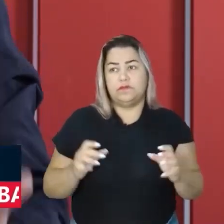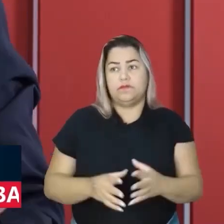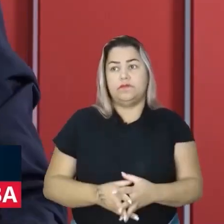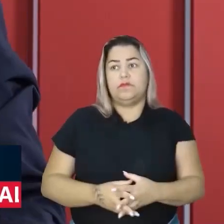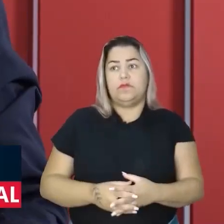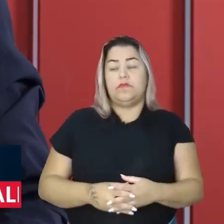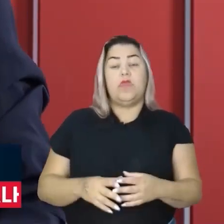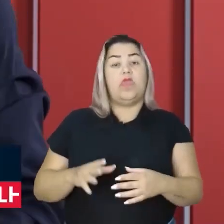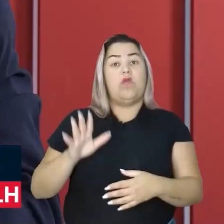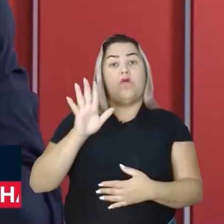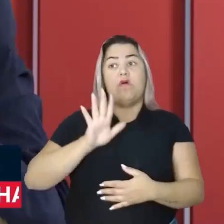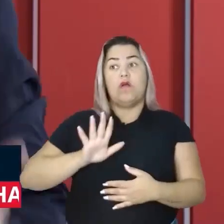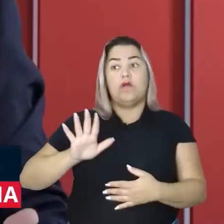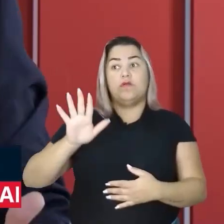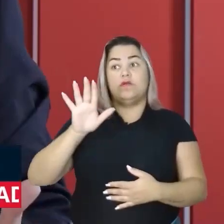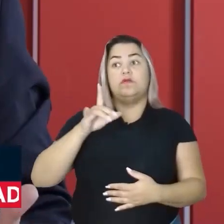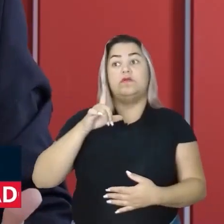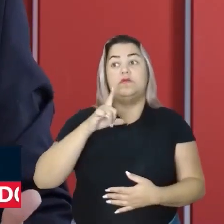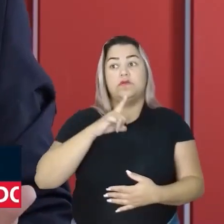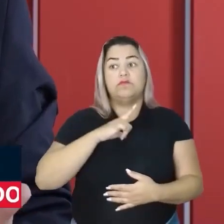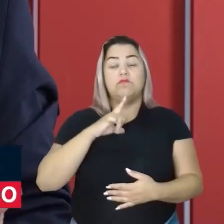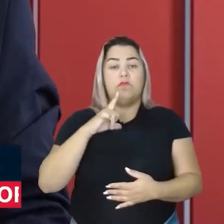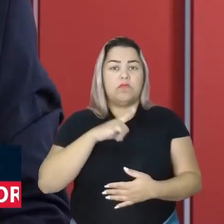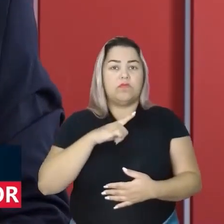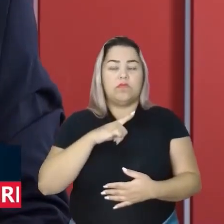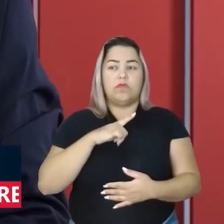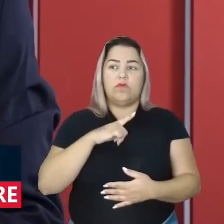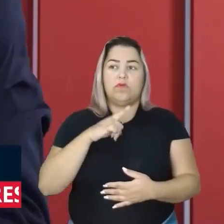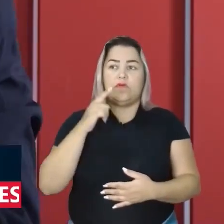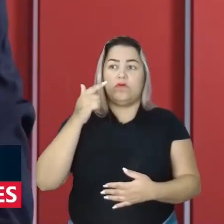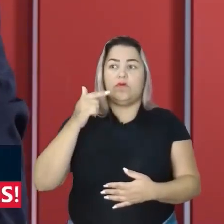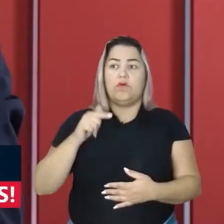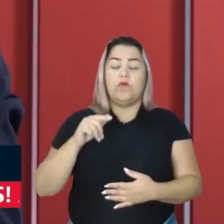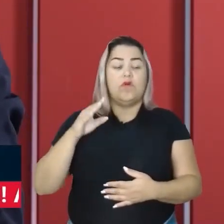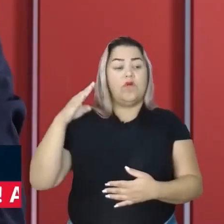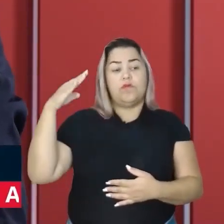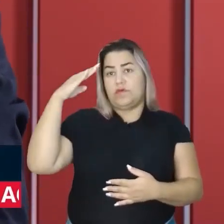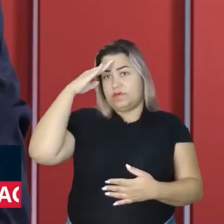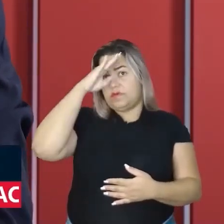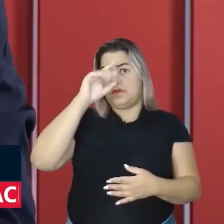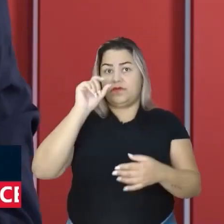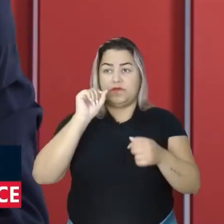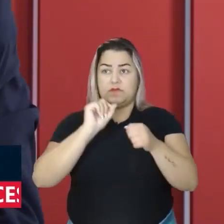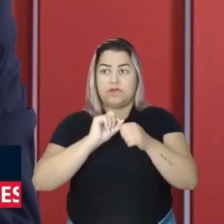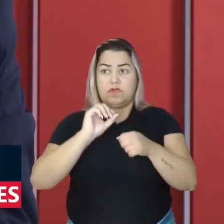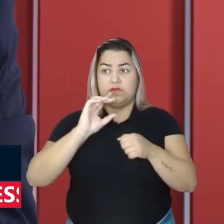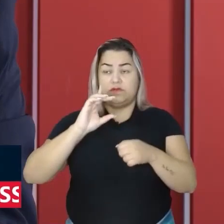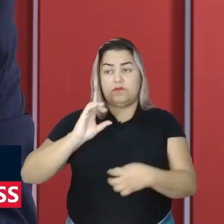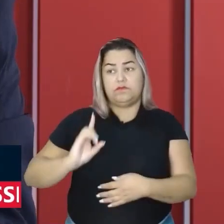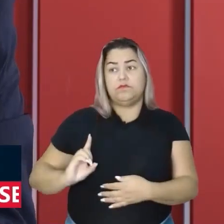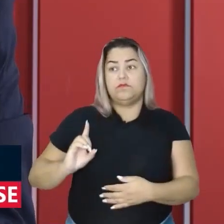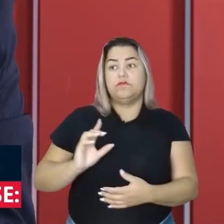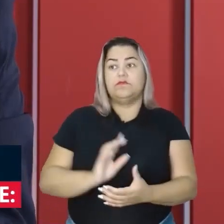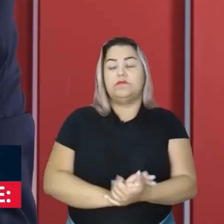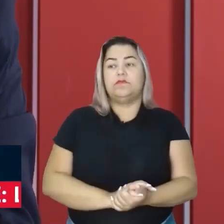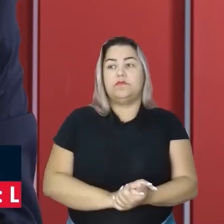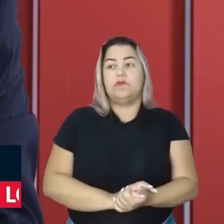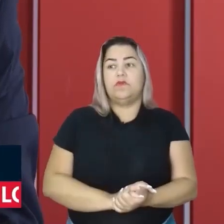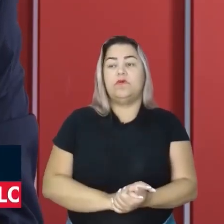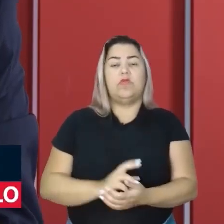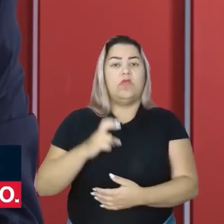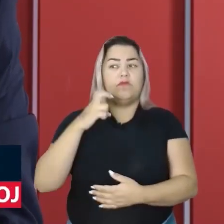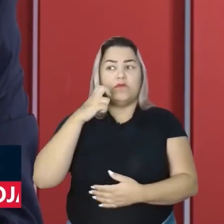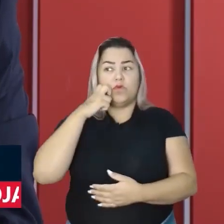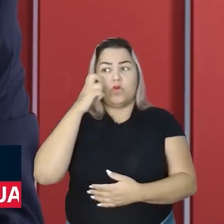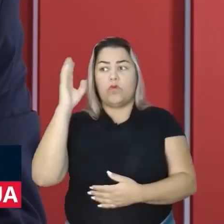uma nação, nós somos uma potência. O que o bolsonarismo fez, a extrema-direita? Ela